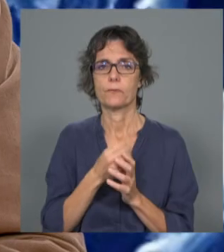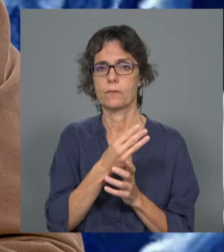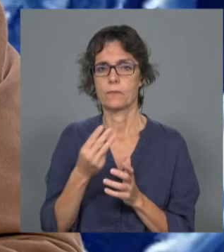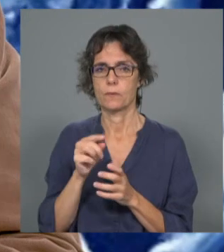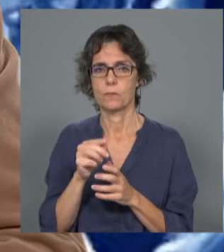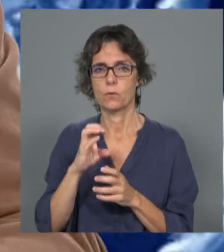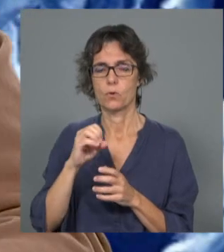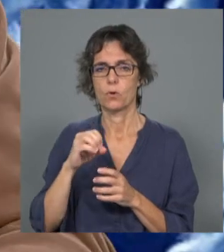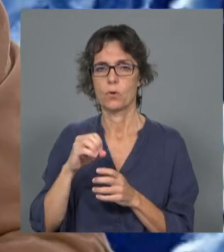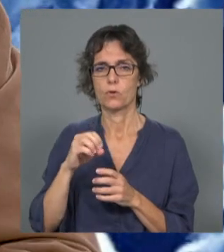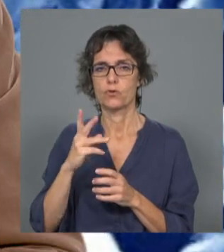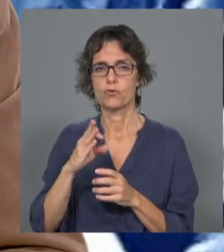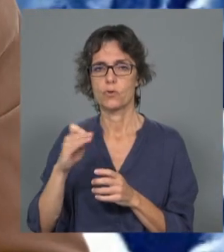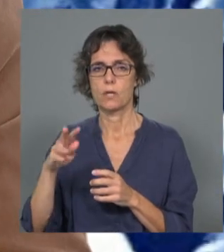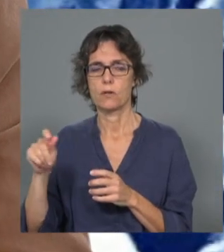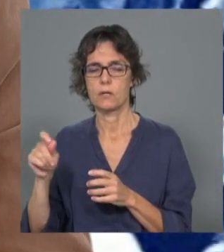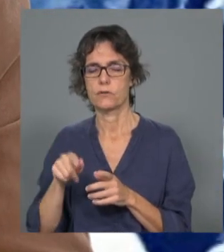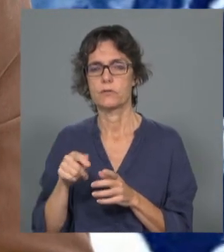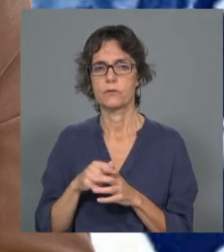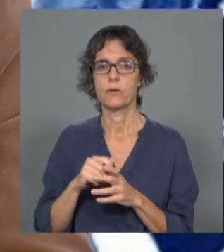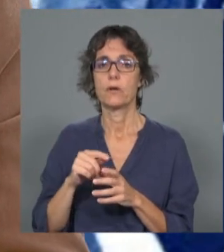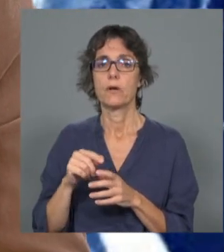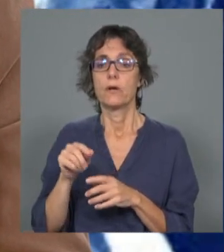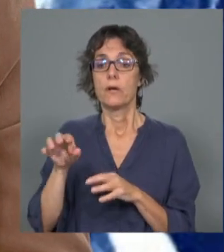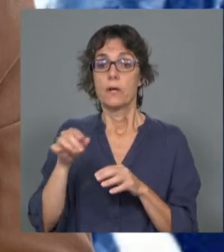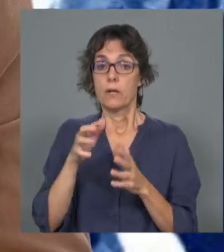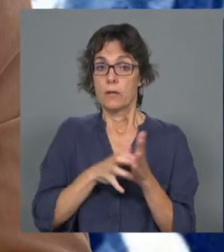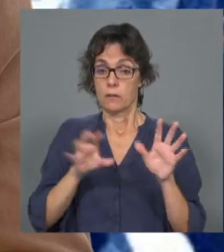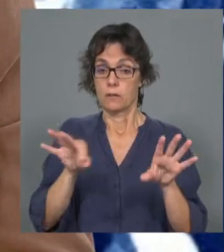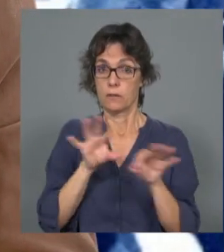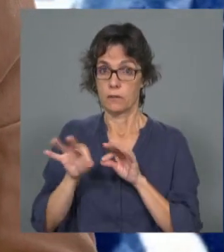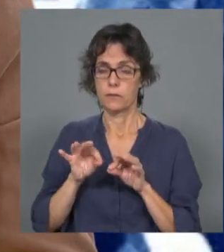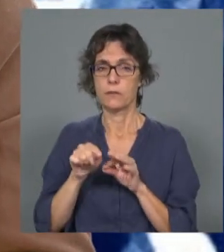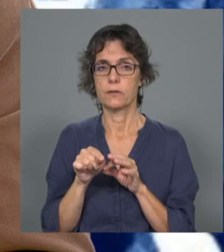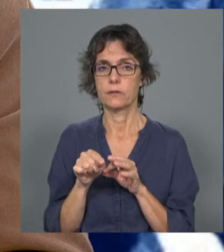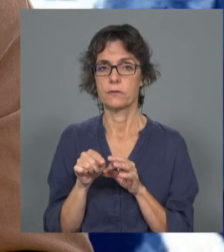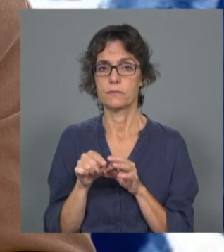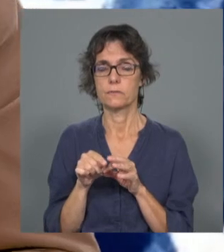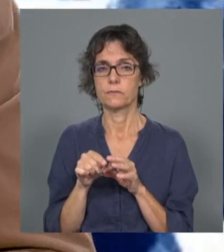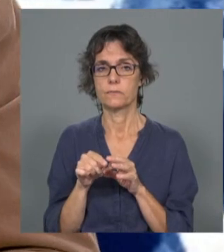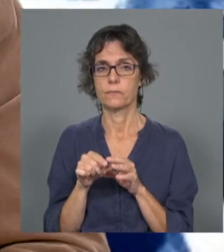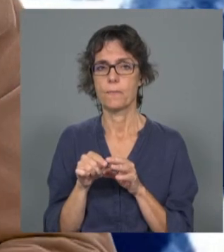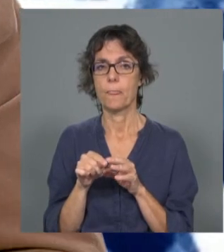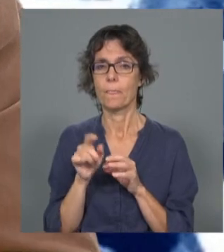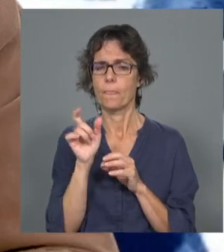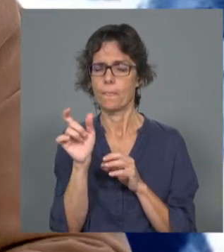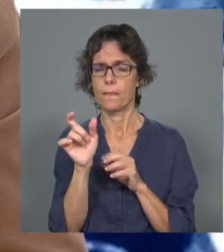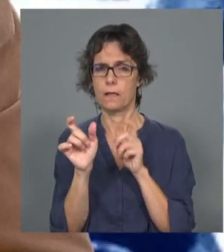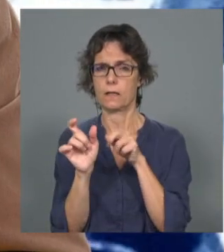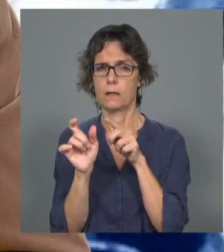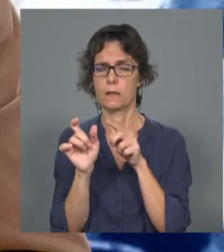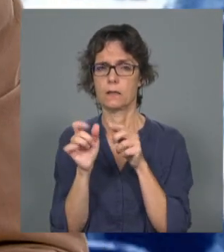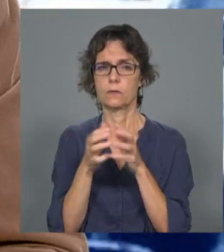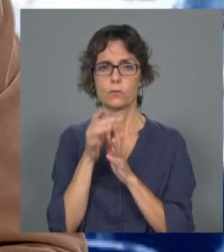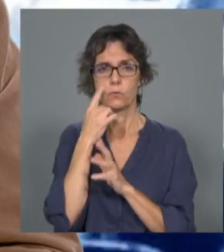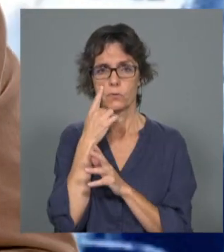www.com Jornal de Oleiros. E elas foram selecionadas. E neste momento, aquela palavra que todos sabem que